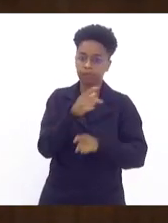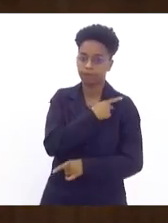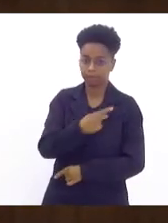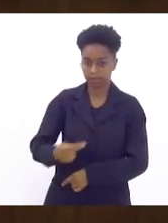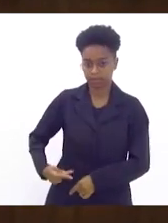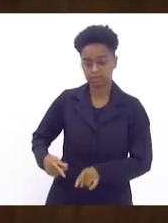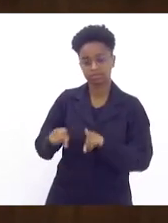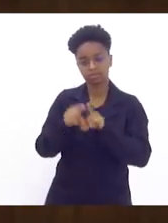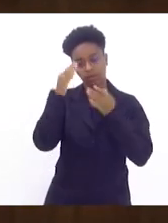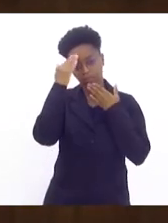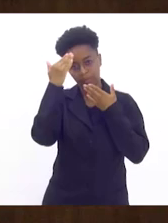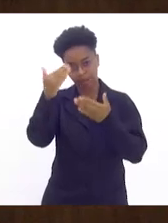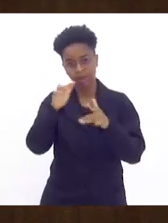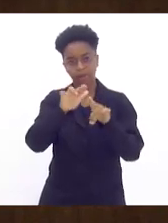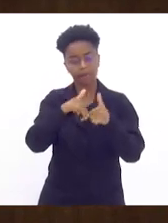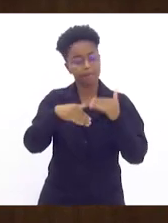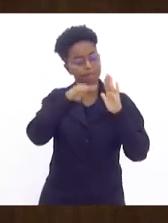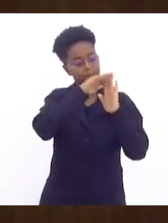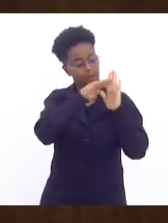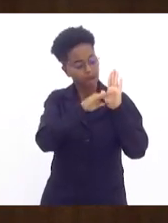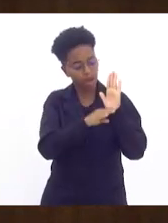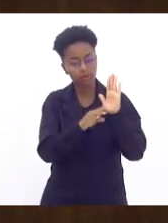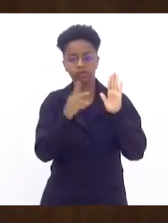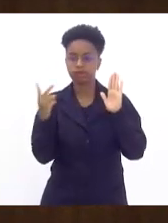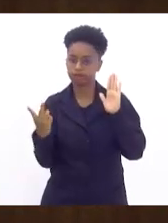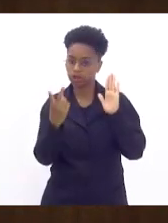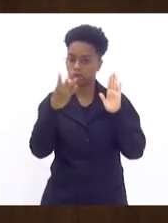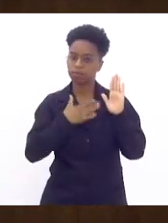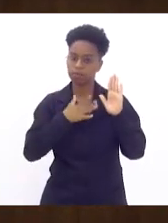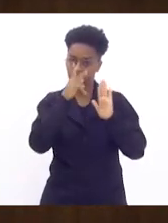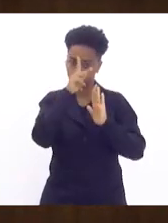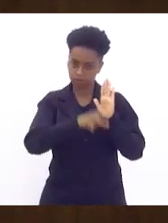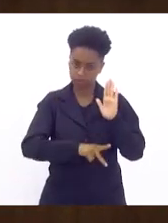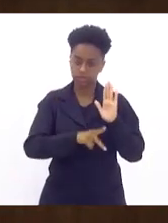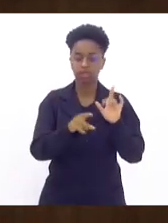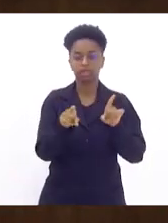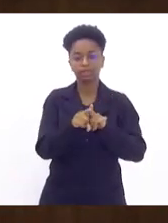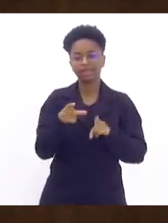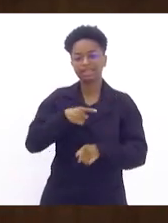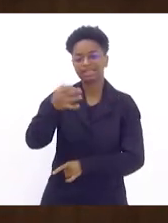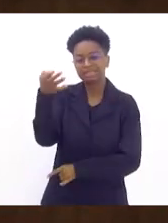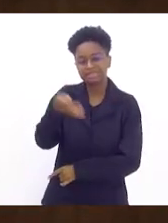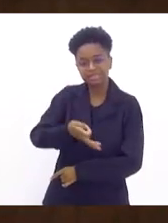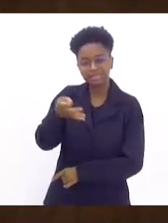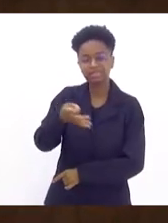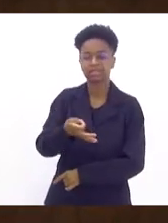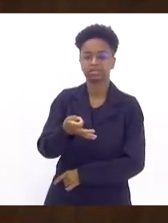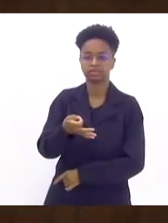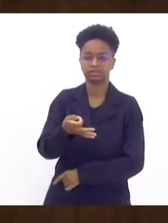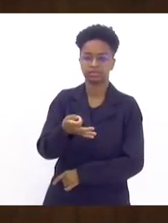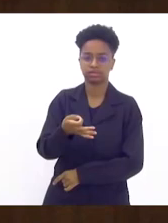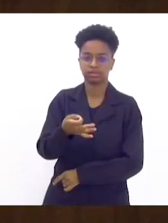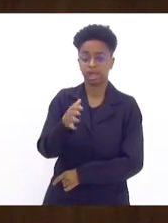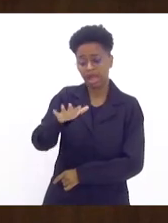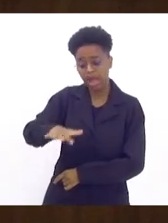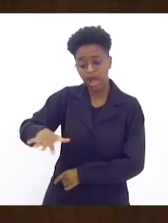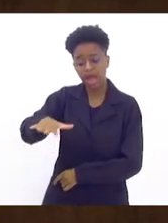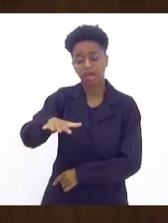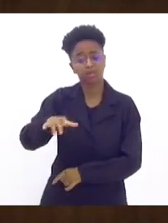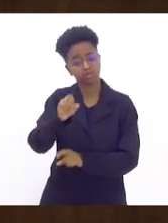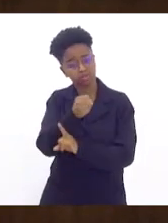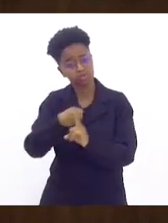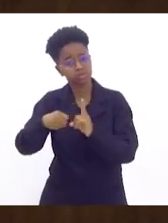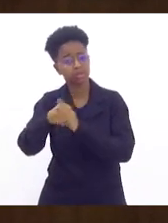também de ter pautado de ter valorizado esse projeto eu tenho certeza que um grande setor da sociedade